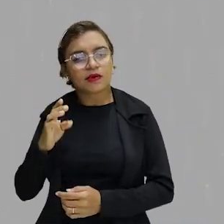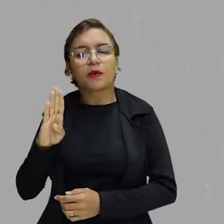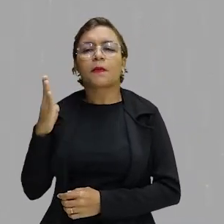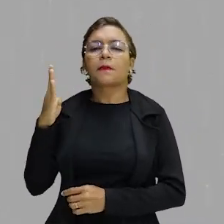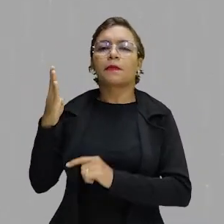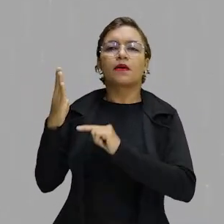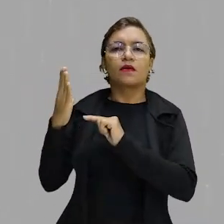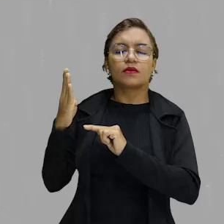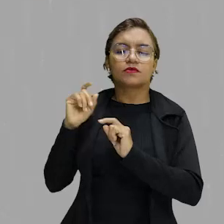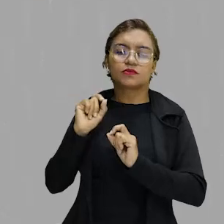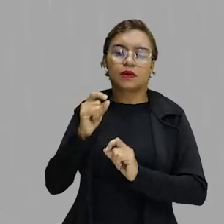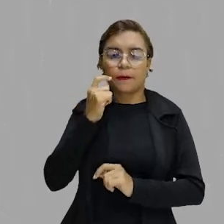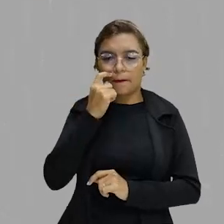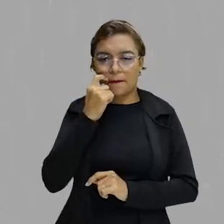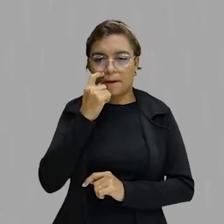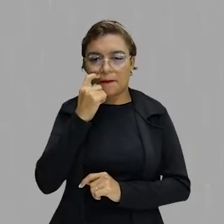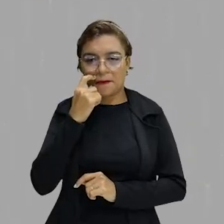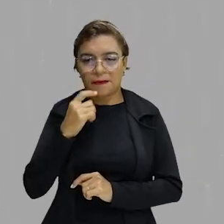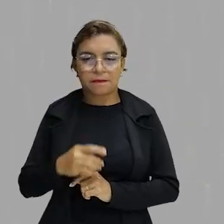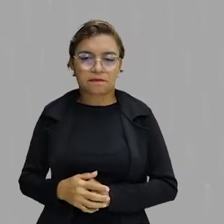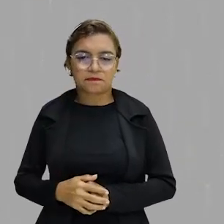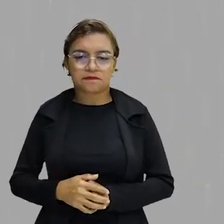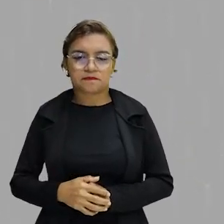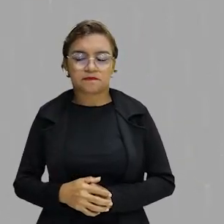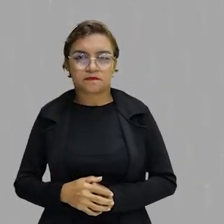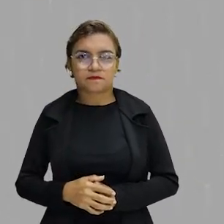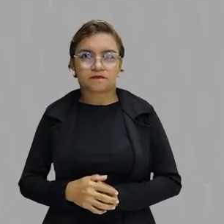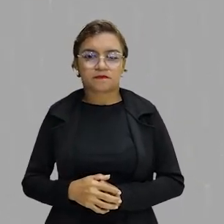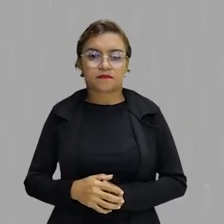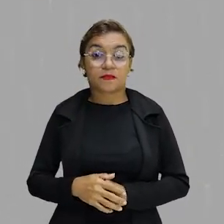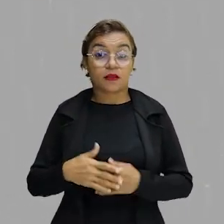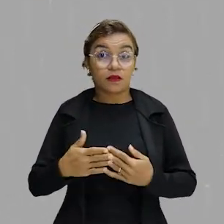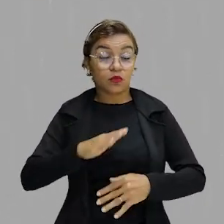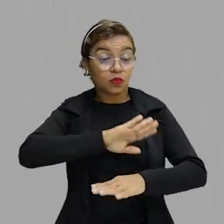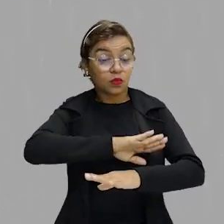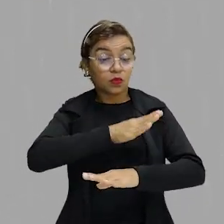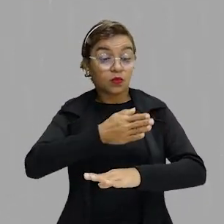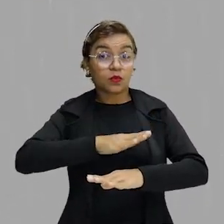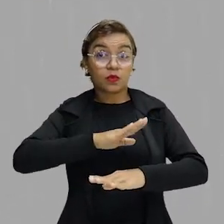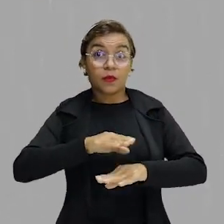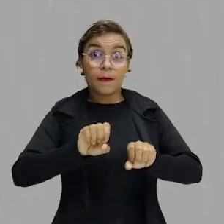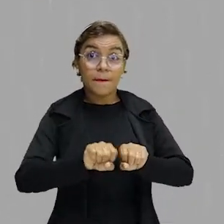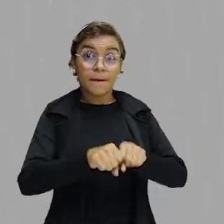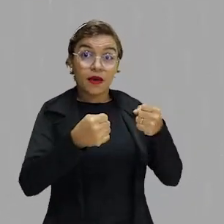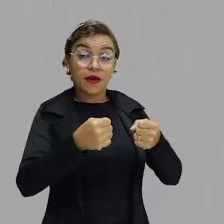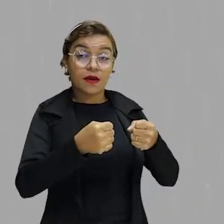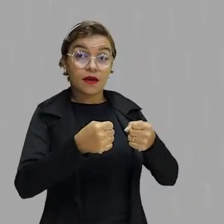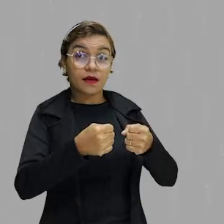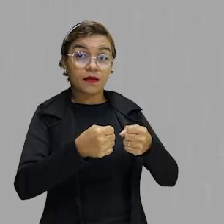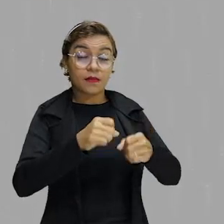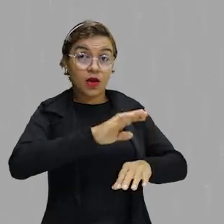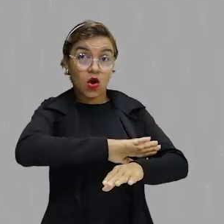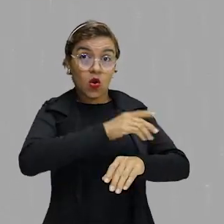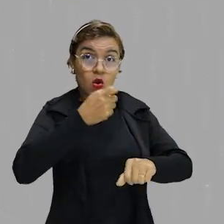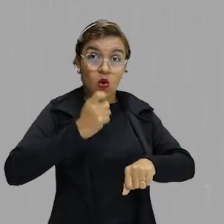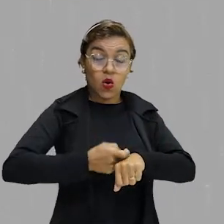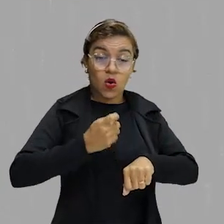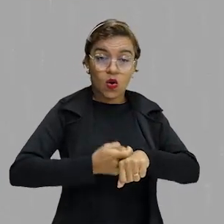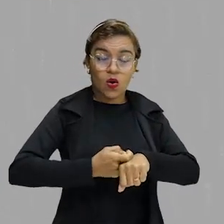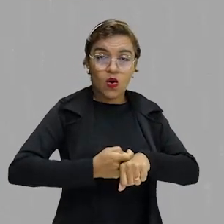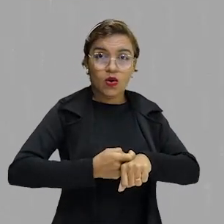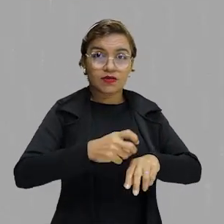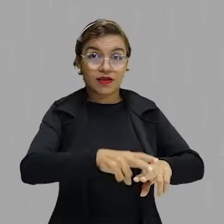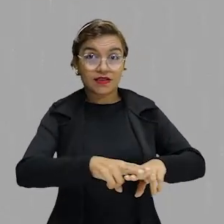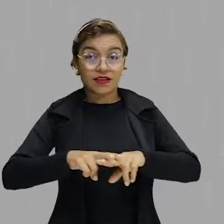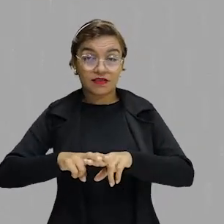galera, nada mais é do que a modelação desse relevo, a quebra dessas rochas pelas árvores,